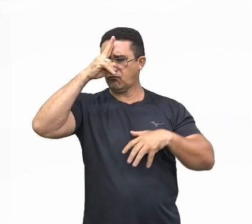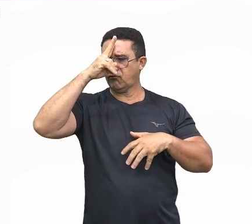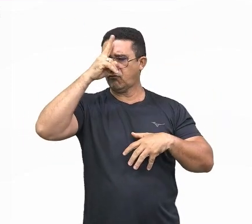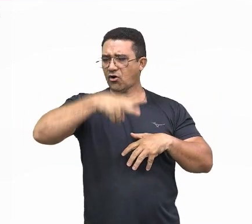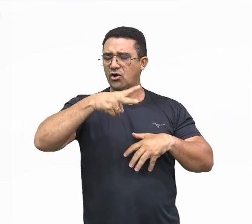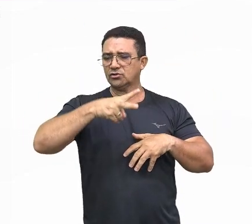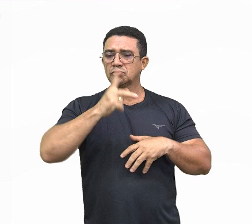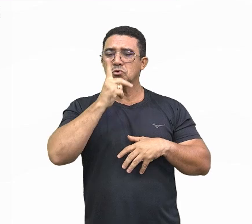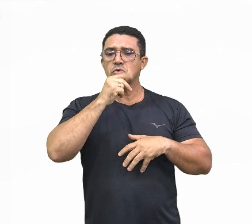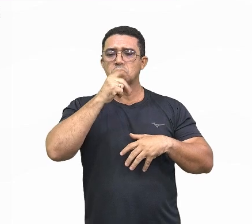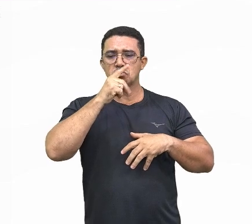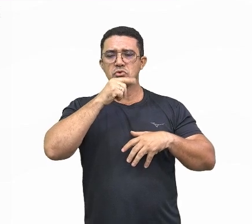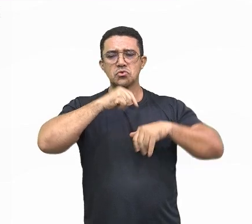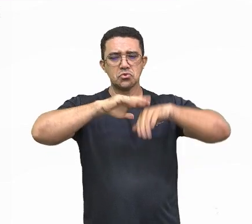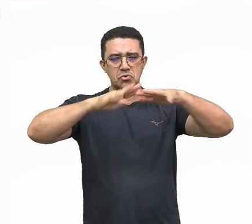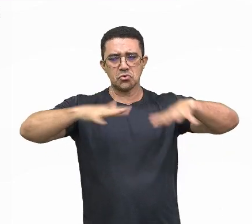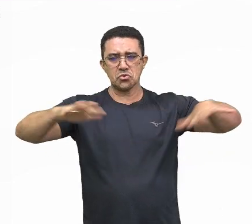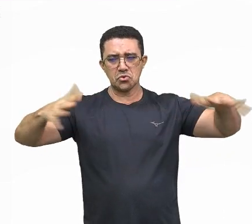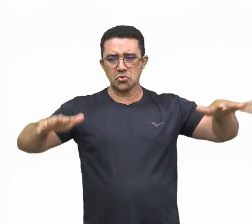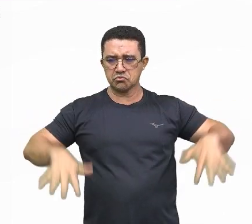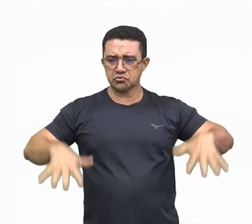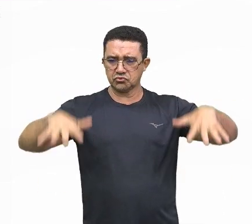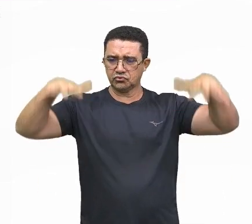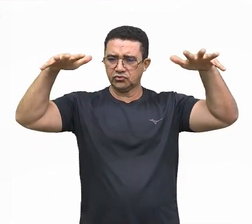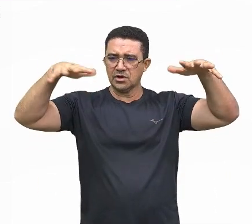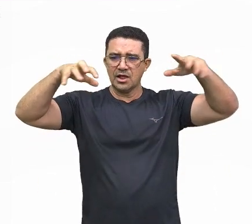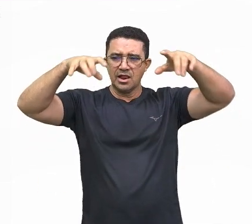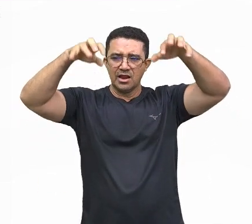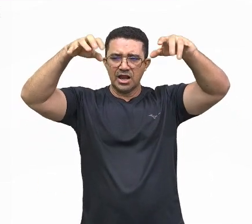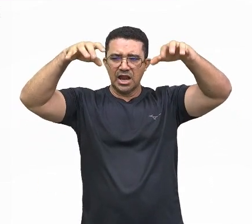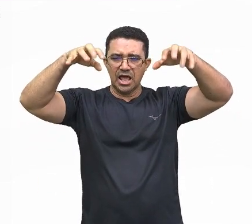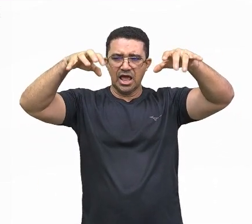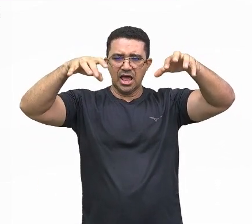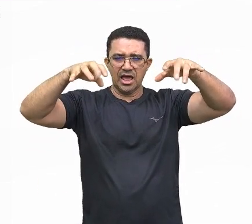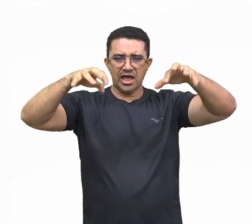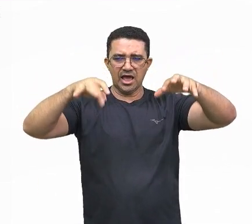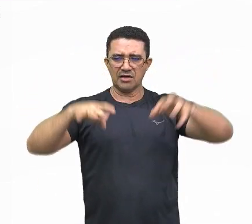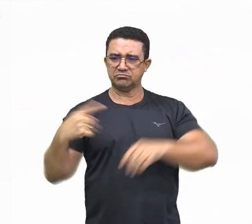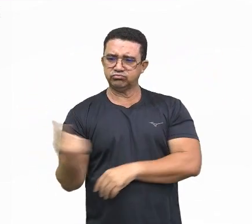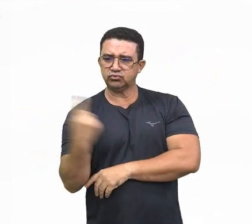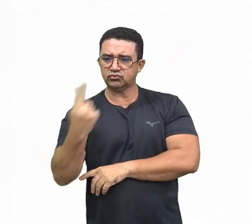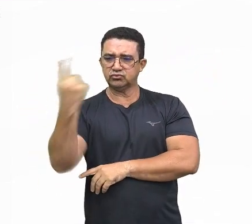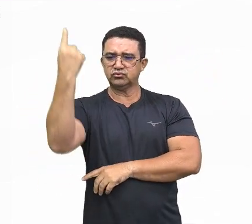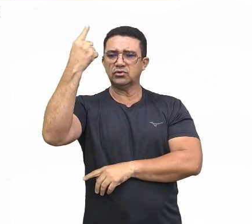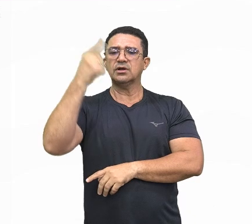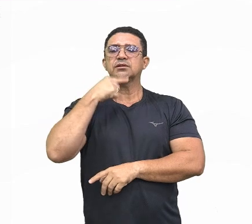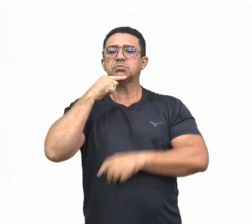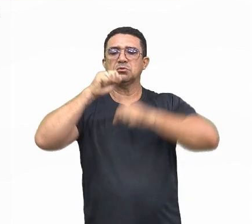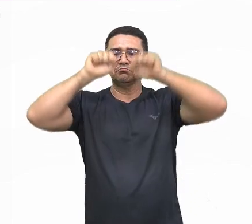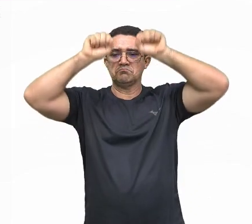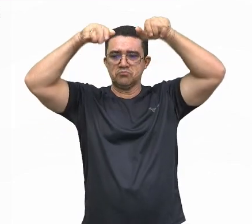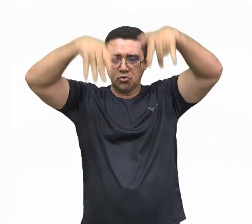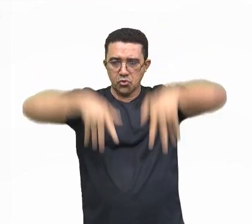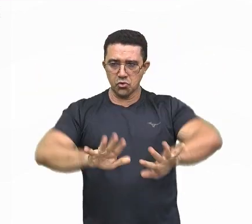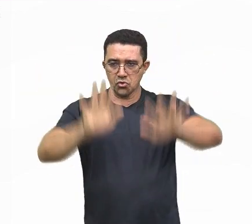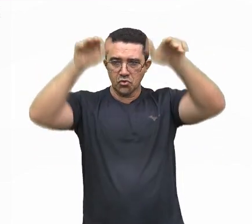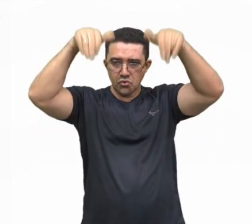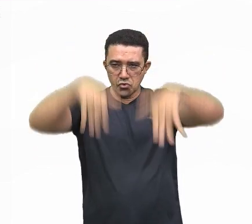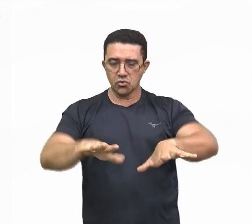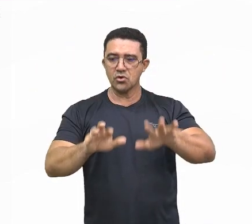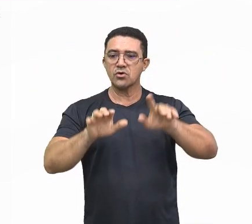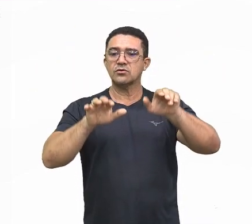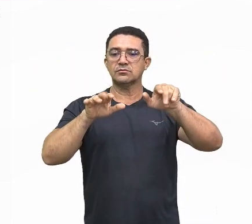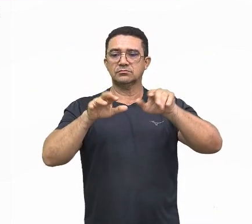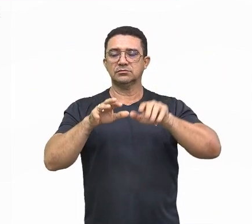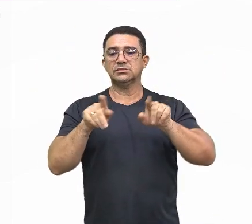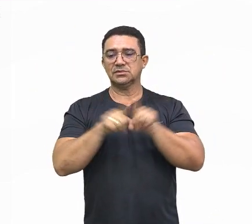inundações, ondas de calor, seca, nevascas, furacões, tornados e tsunamis. E a extinção de espécies de